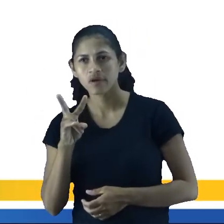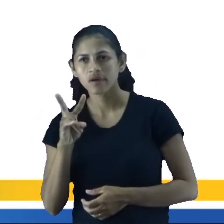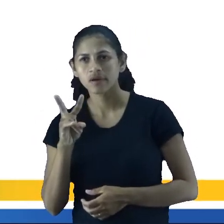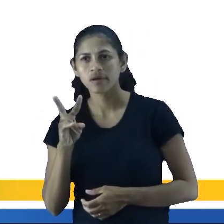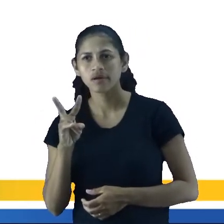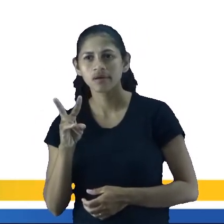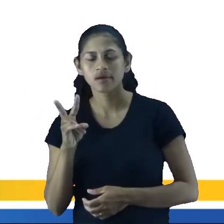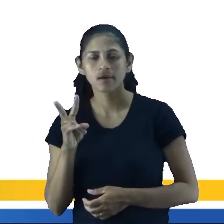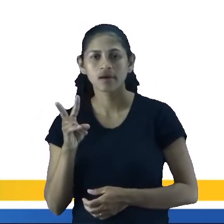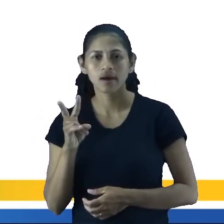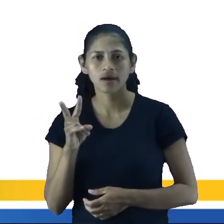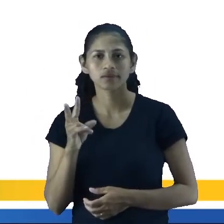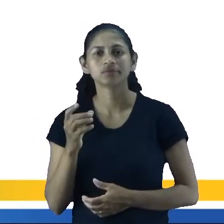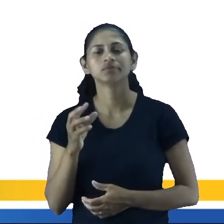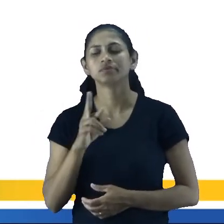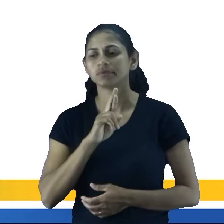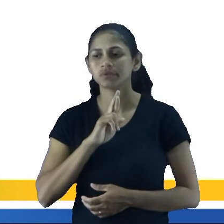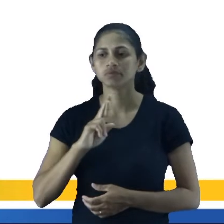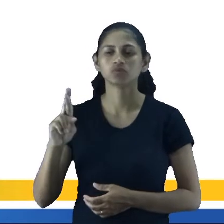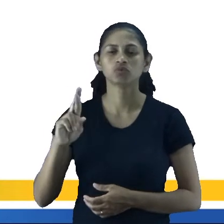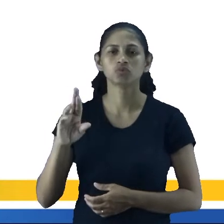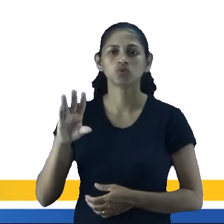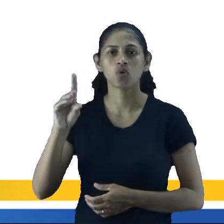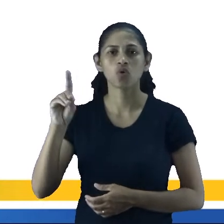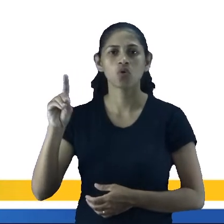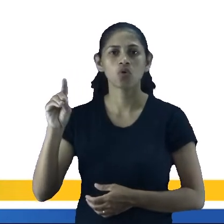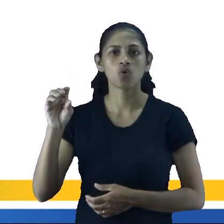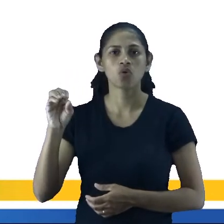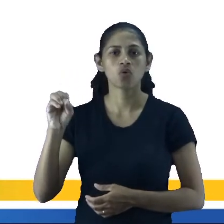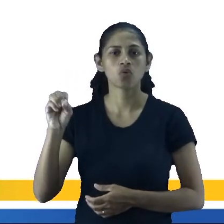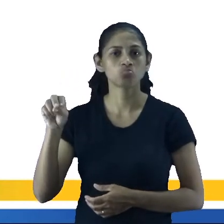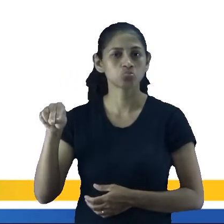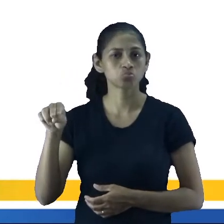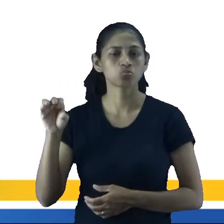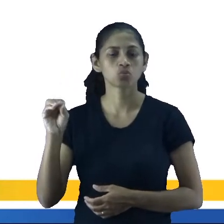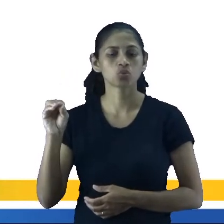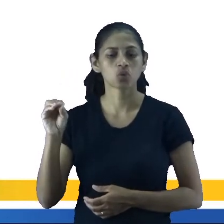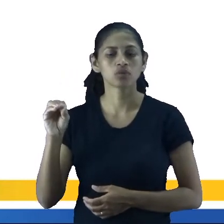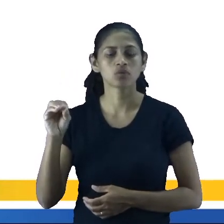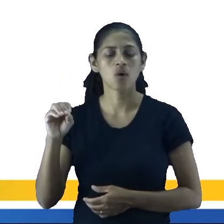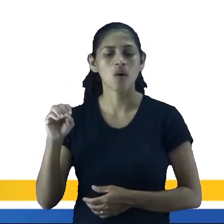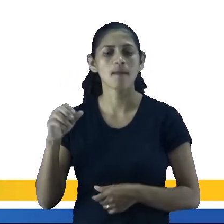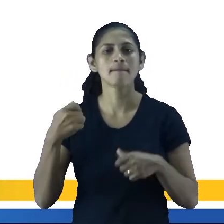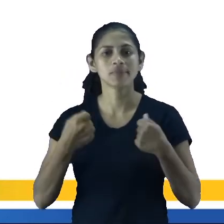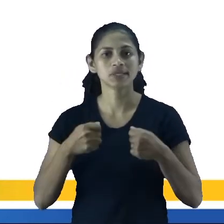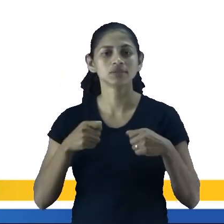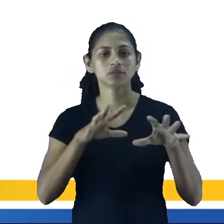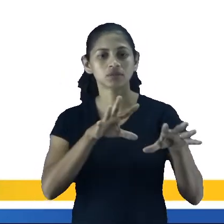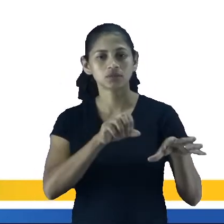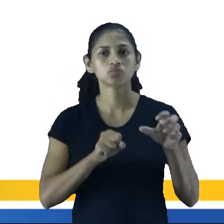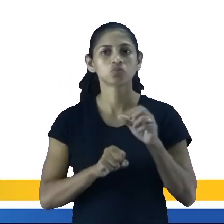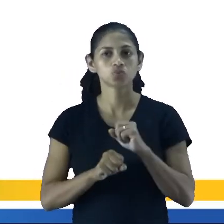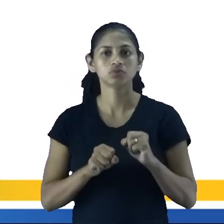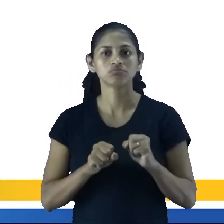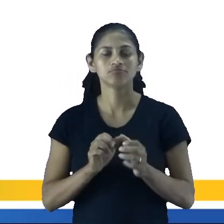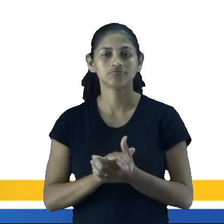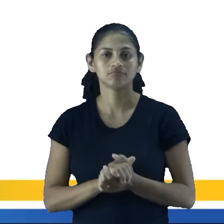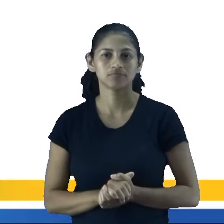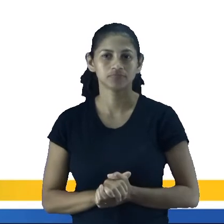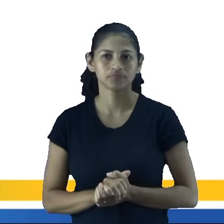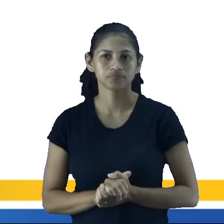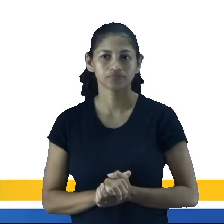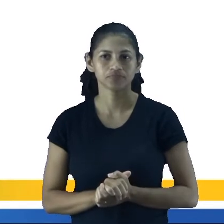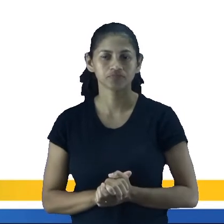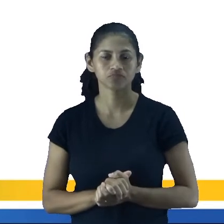sua plantação. Aí embaixo nós temos também, né, uma outra máquina, né, ou seja,